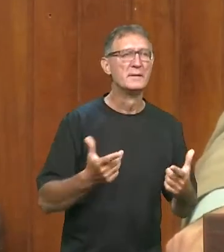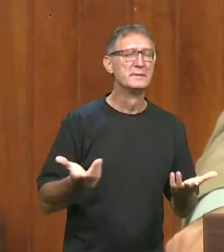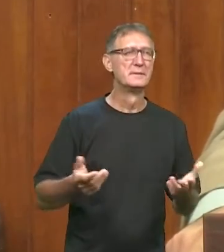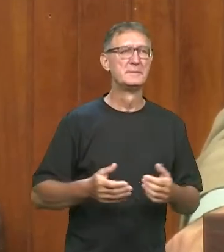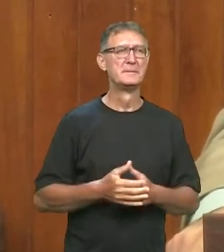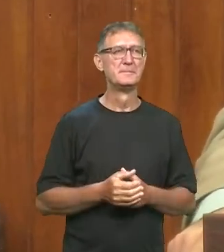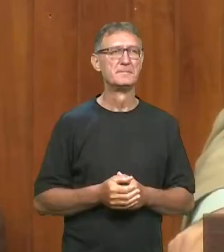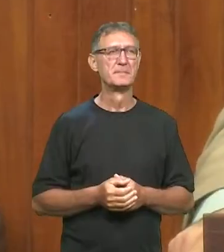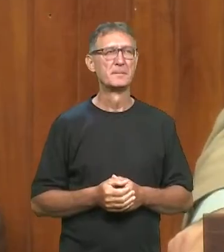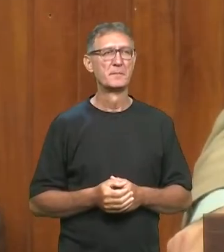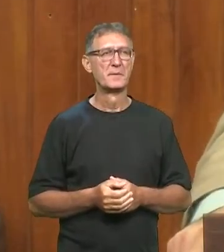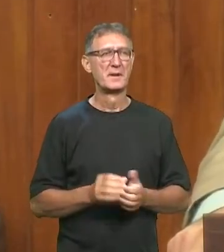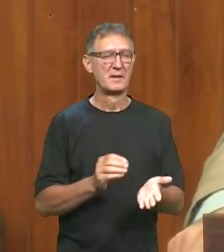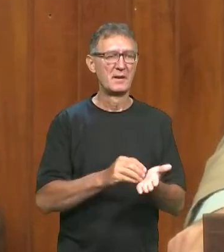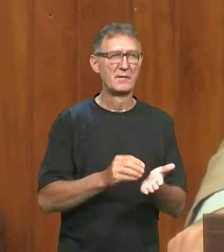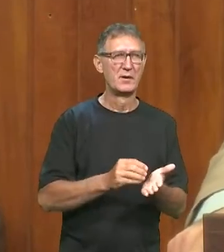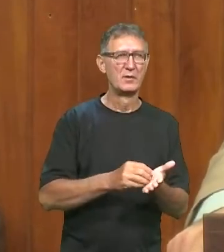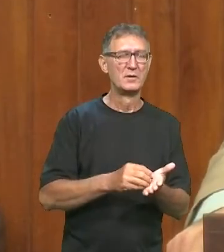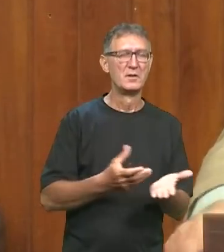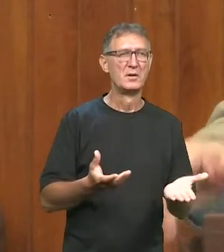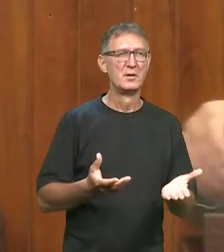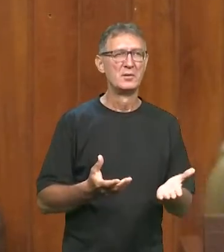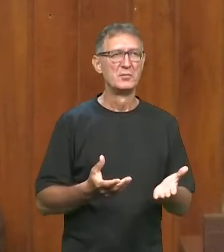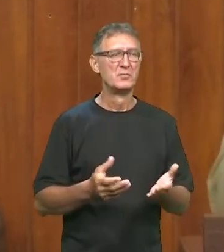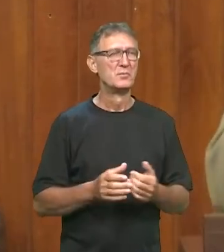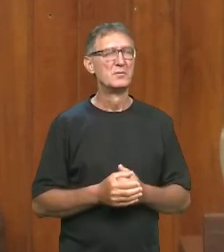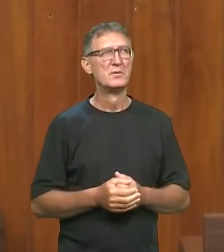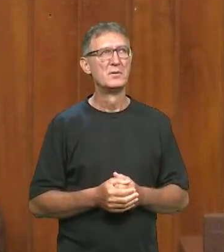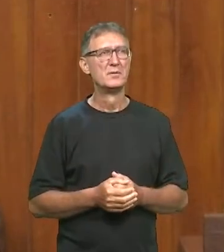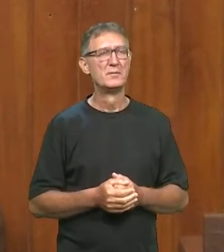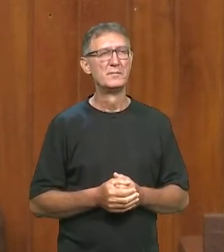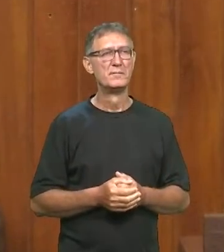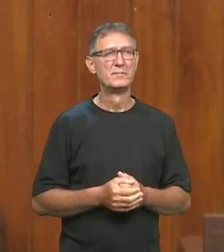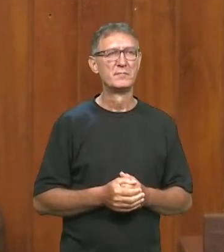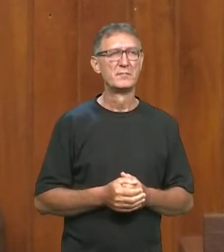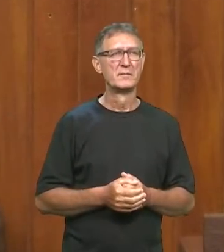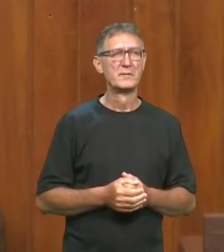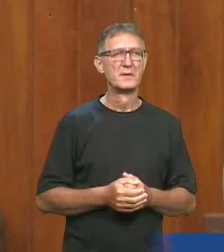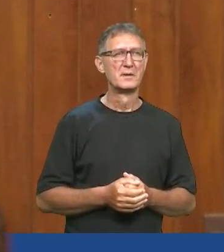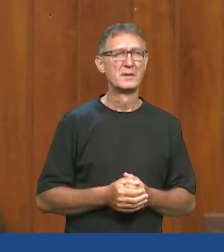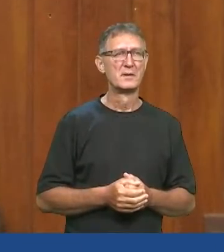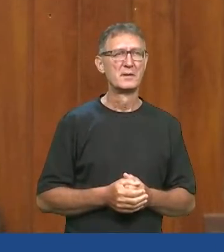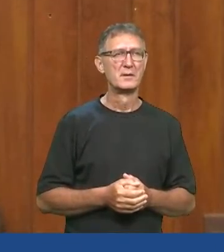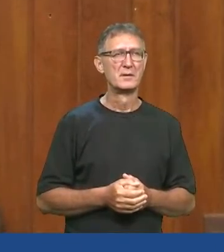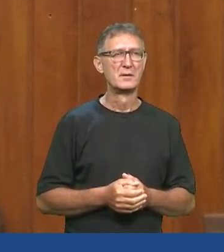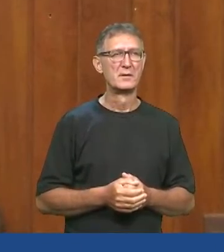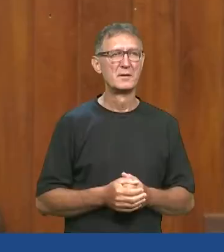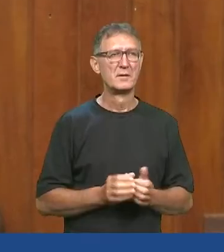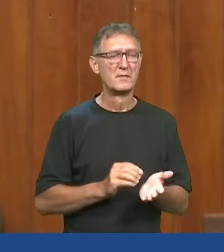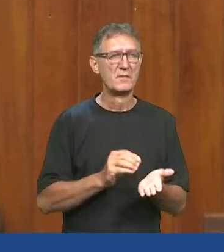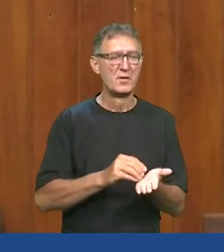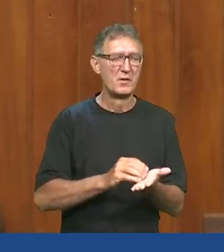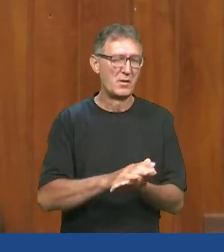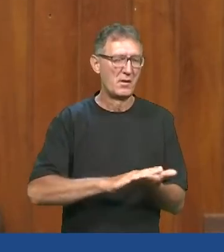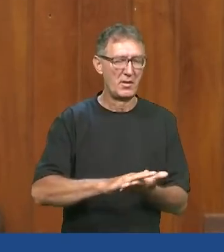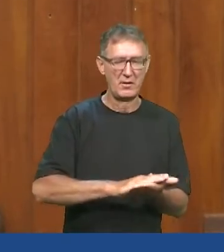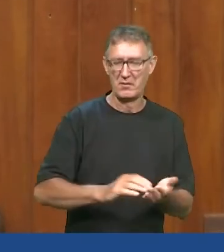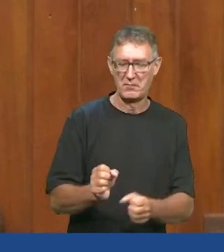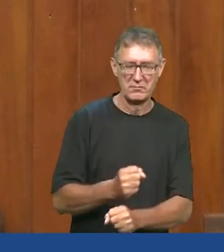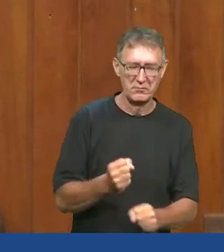o hipoclorito, que é para esterilização, nas unidades de saúde não tem, e fora material de limpeza.